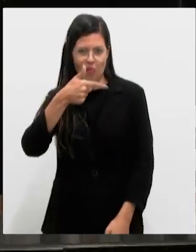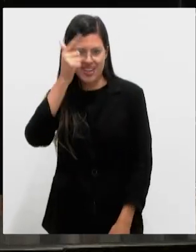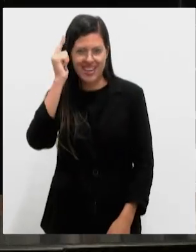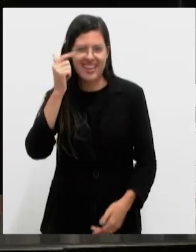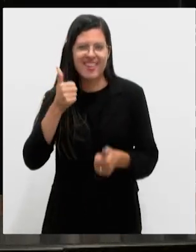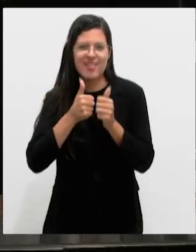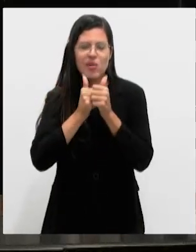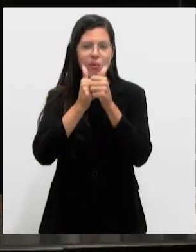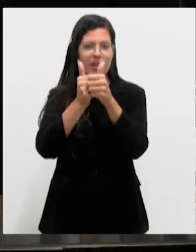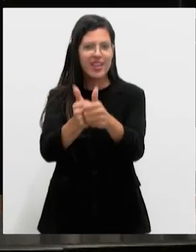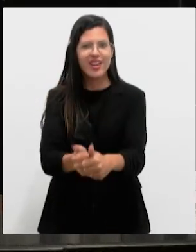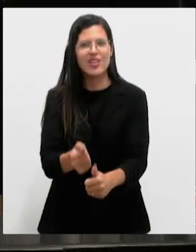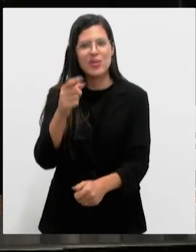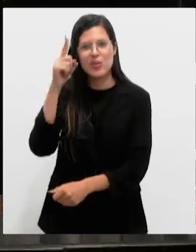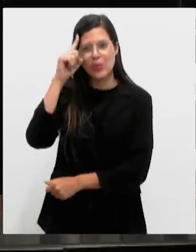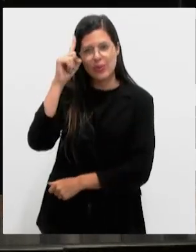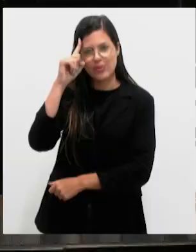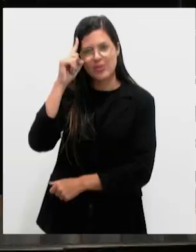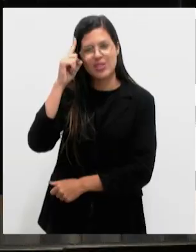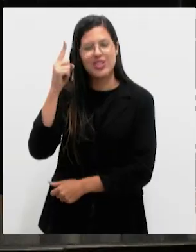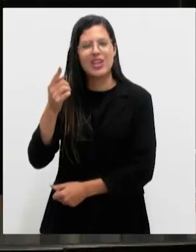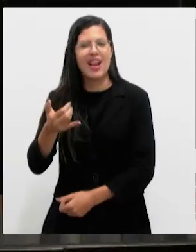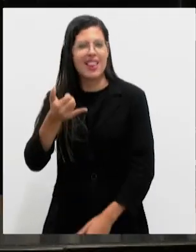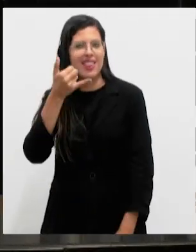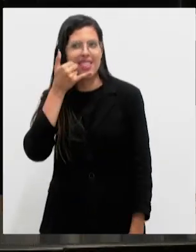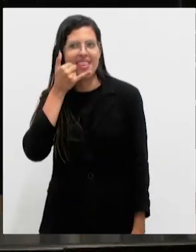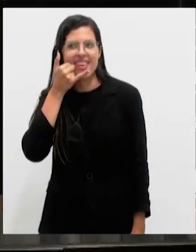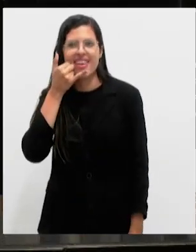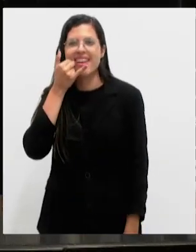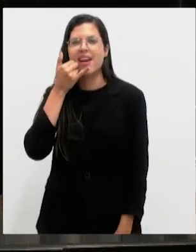para saber como é que está, Lucinha, já comeu, já